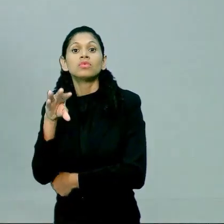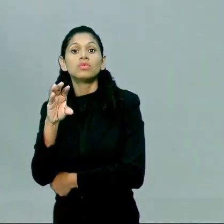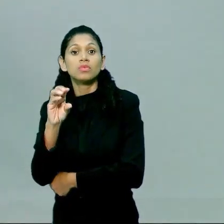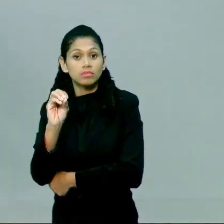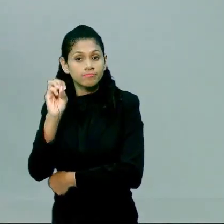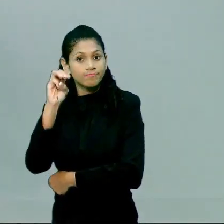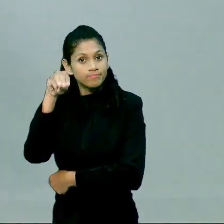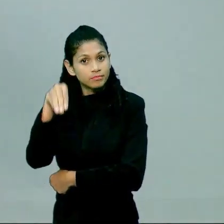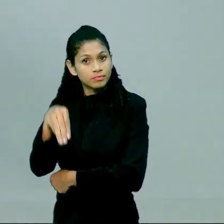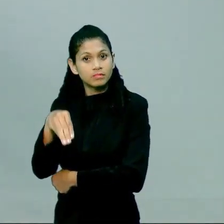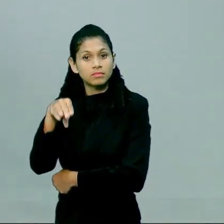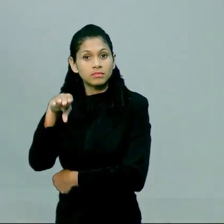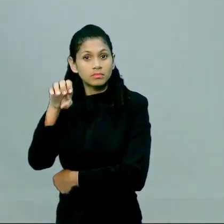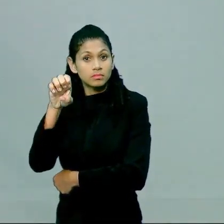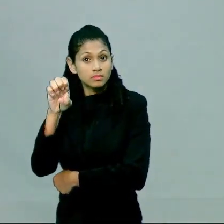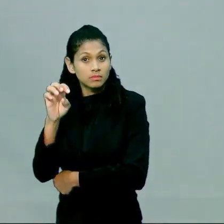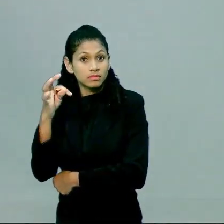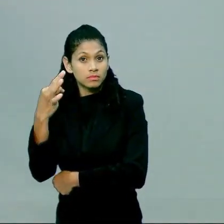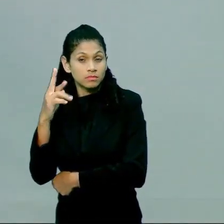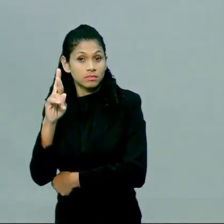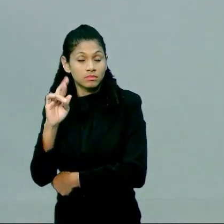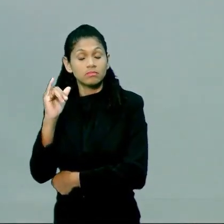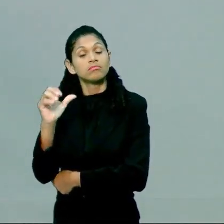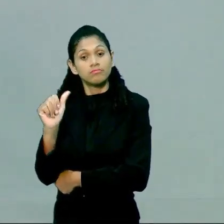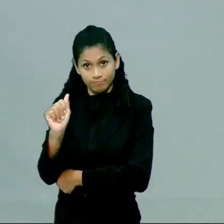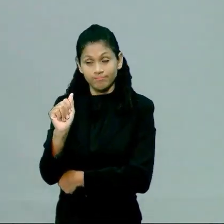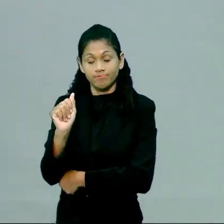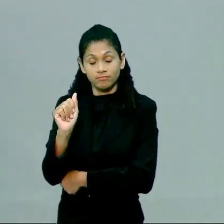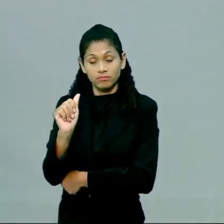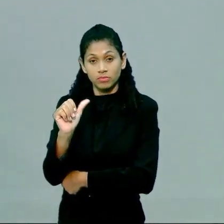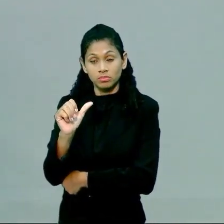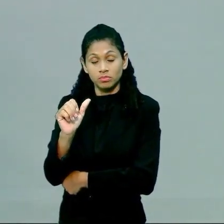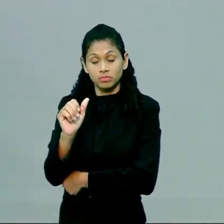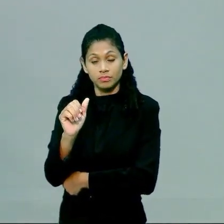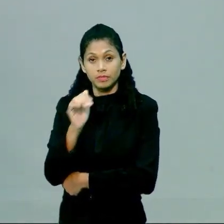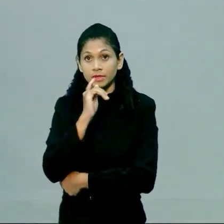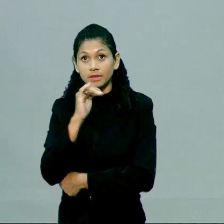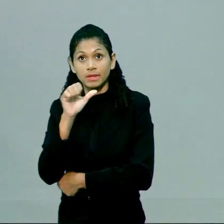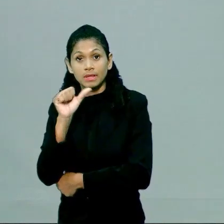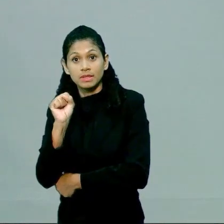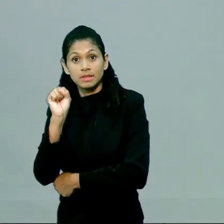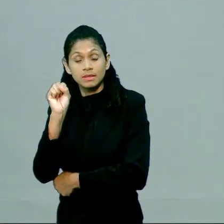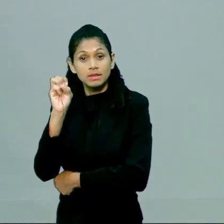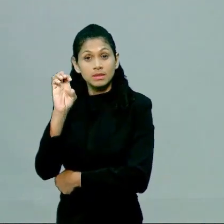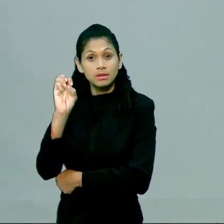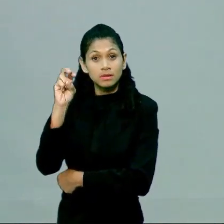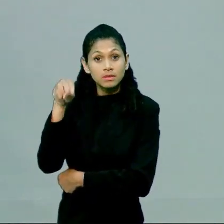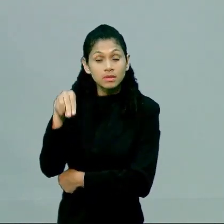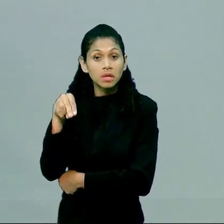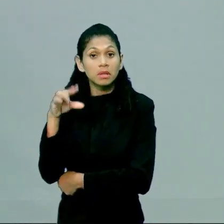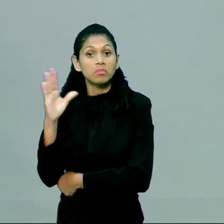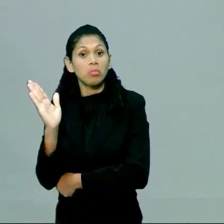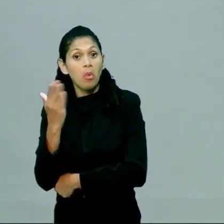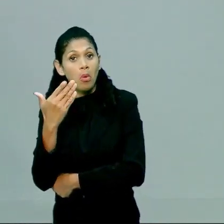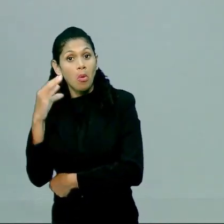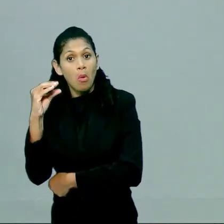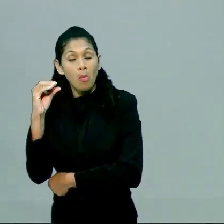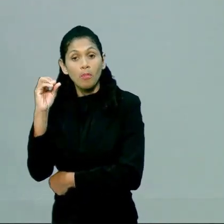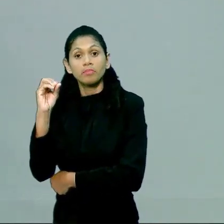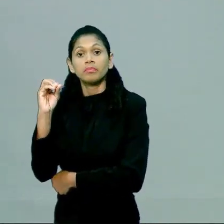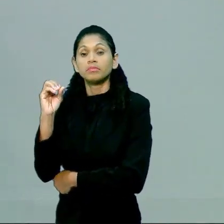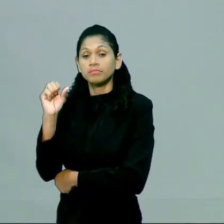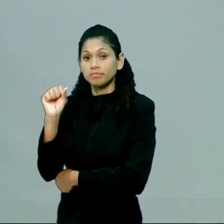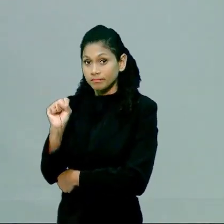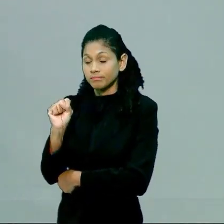trigonometria, seno, cosseno, tangente. Tudo bem? Então a gente tem que sempre estar relembrando